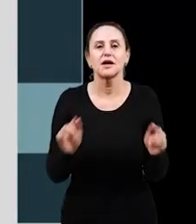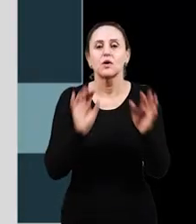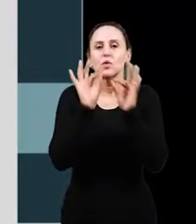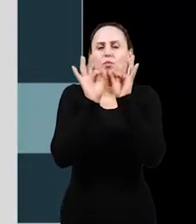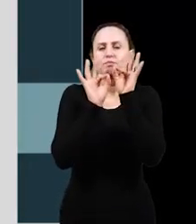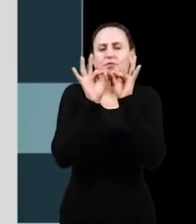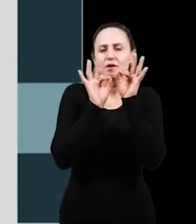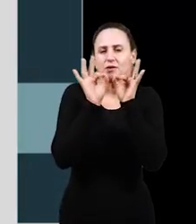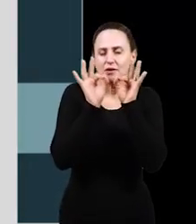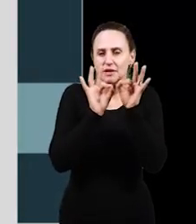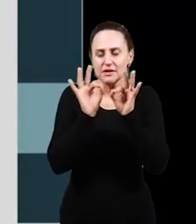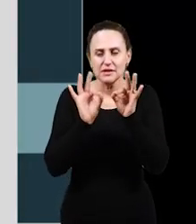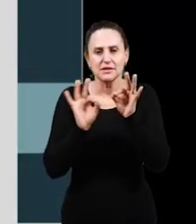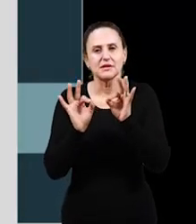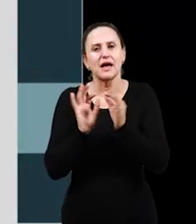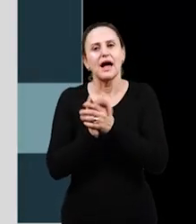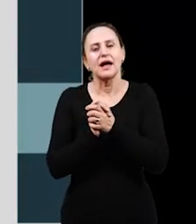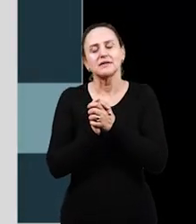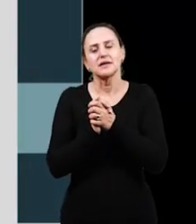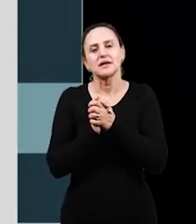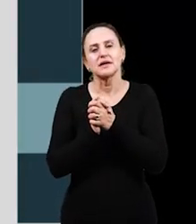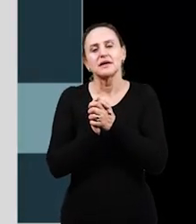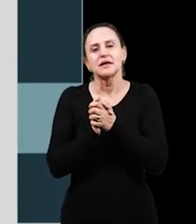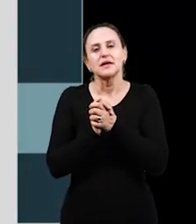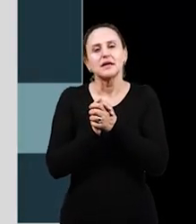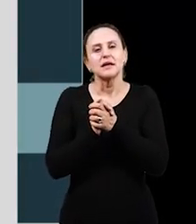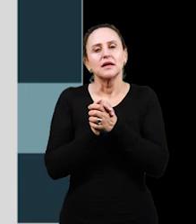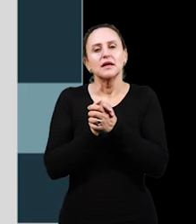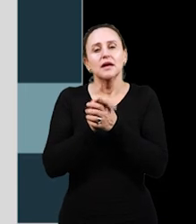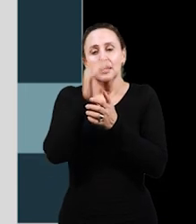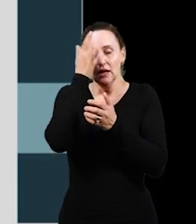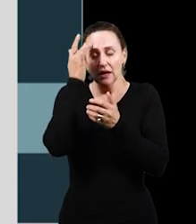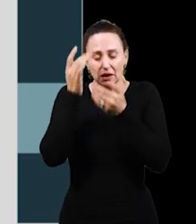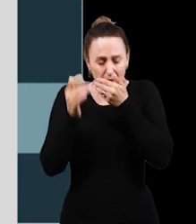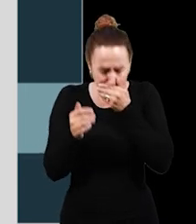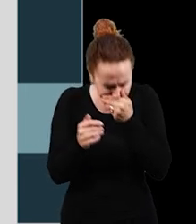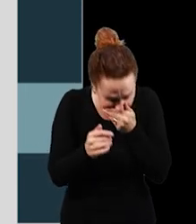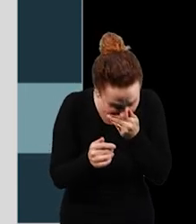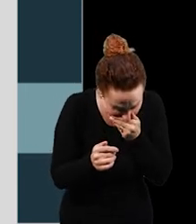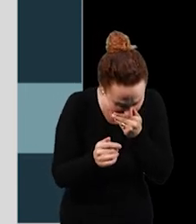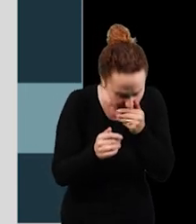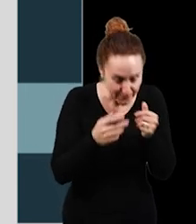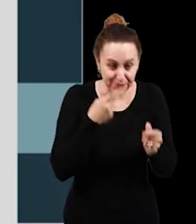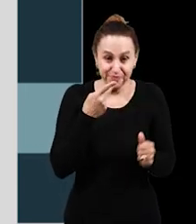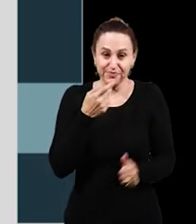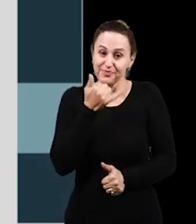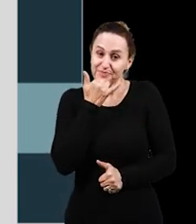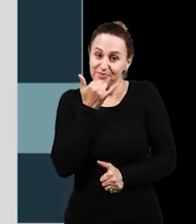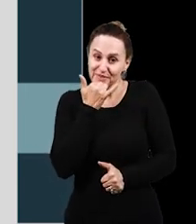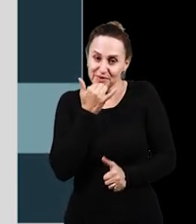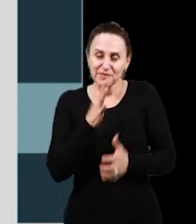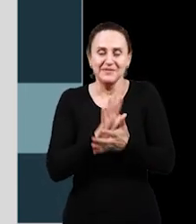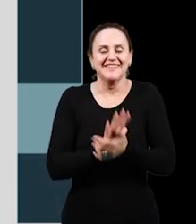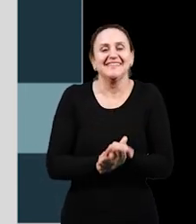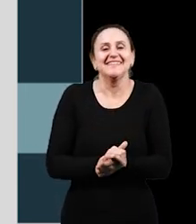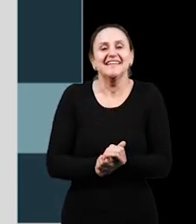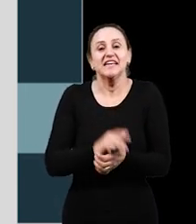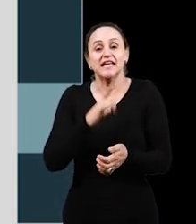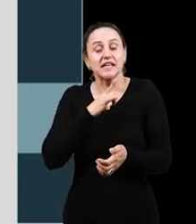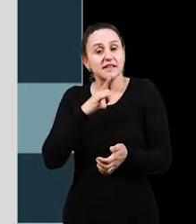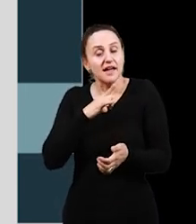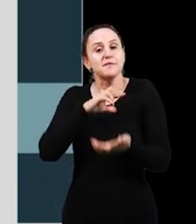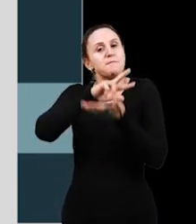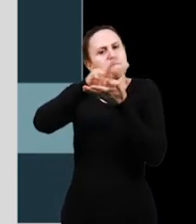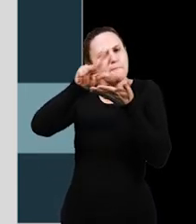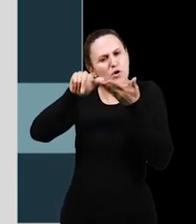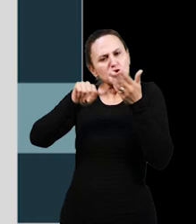adapta às necessidades comunicativas e cognitivas dos falantes se constitui isso porque a sério tá gramática são